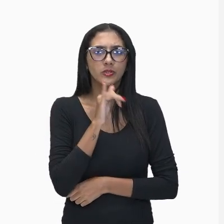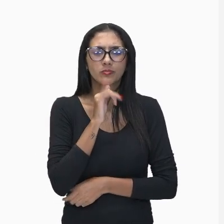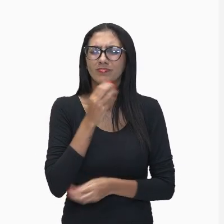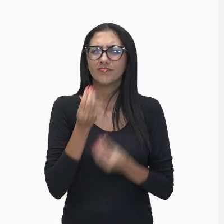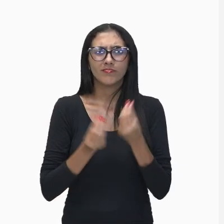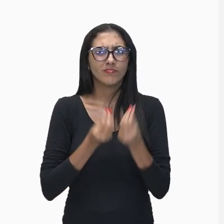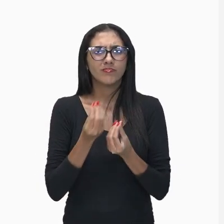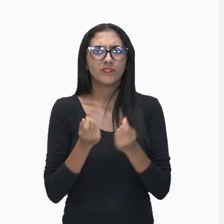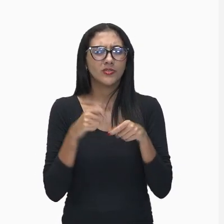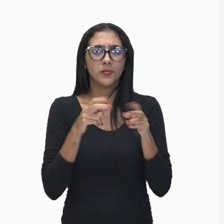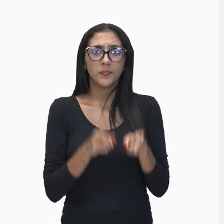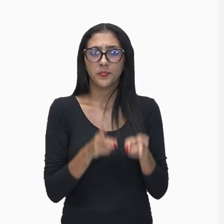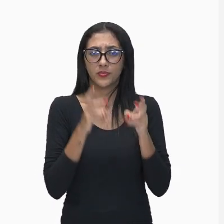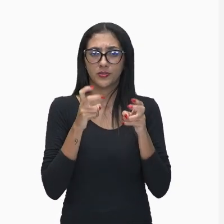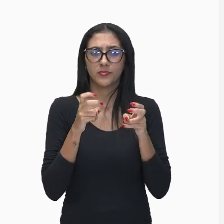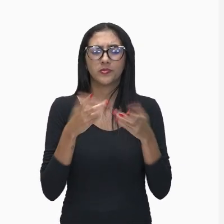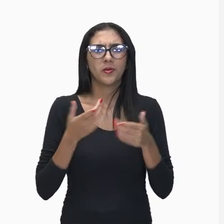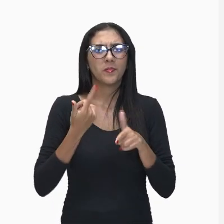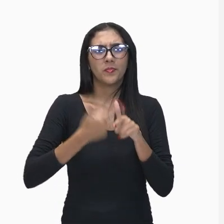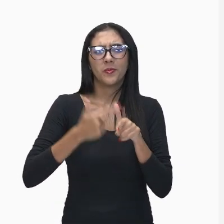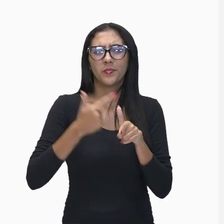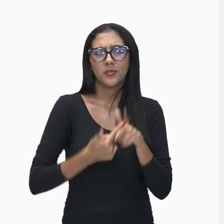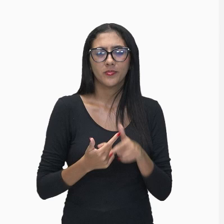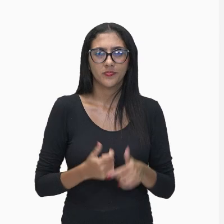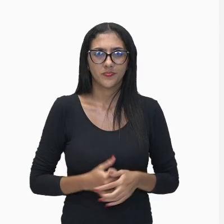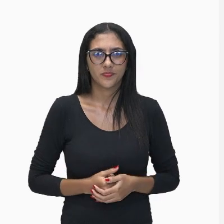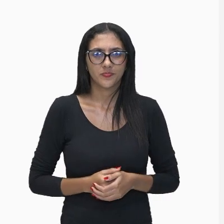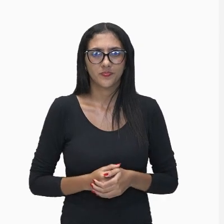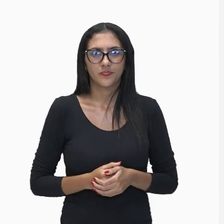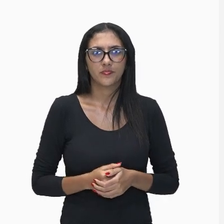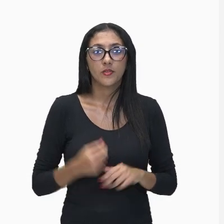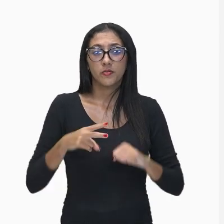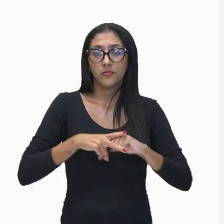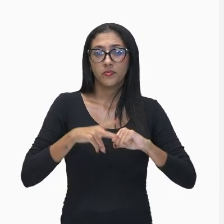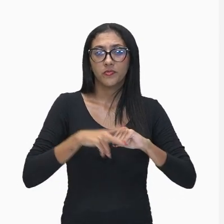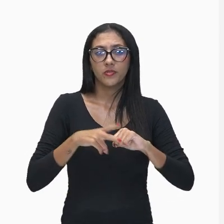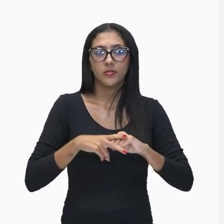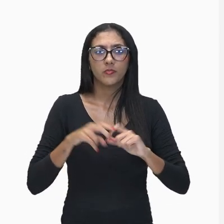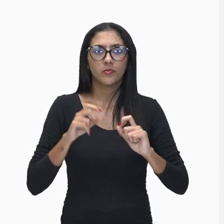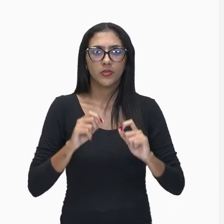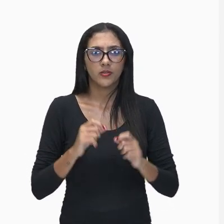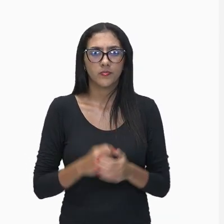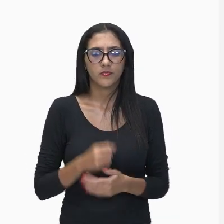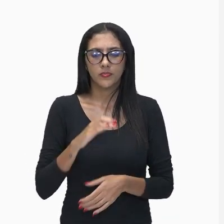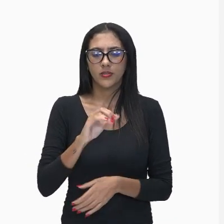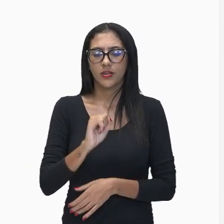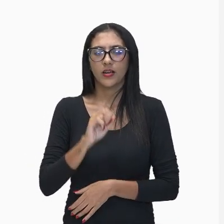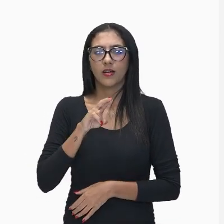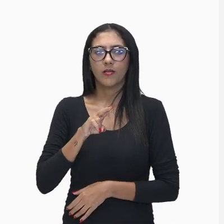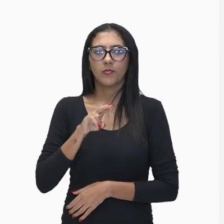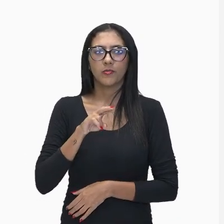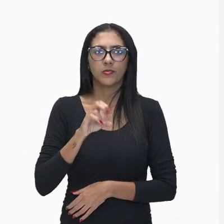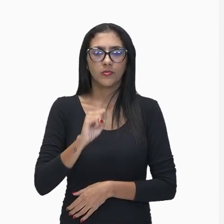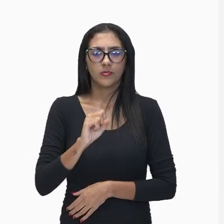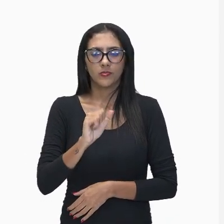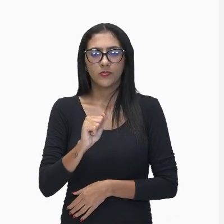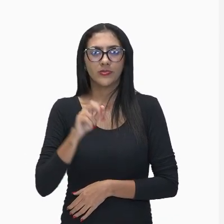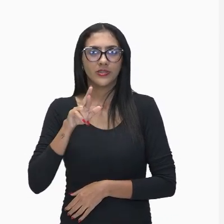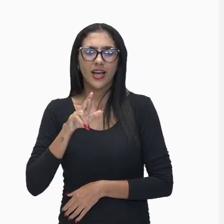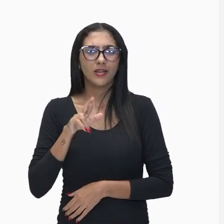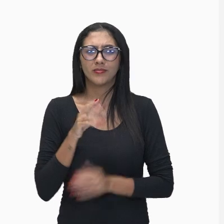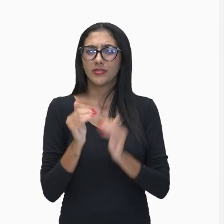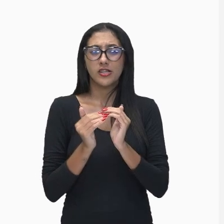vamos verificar essa questão? Qual é o problema aqui? O verbo causar não concorda com o numerador do